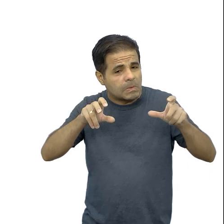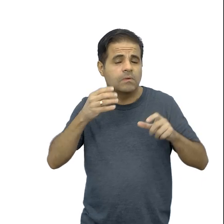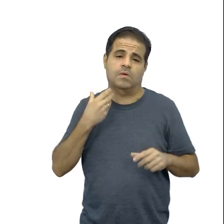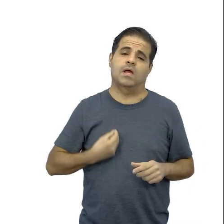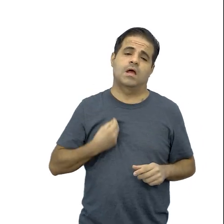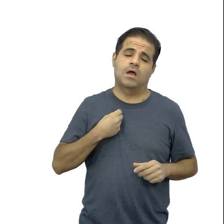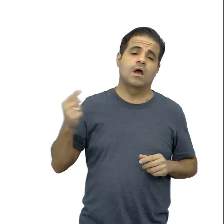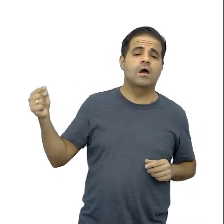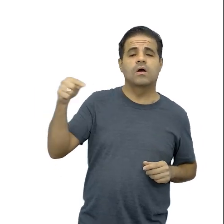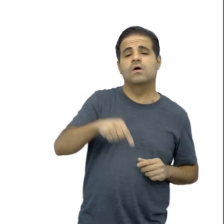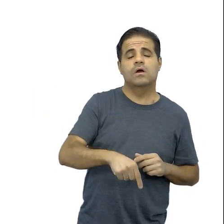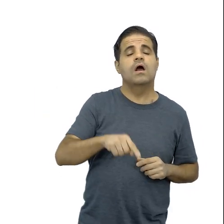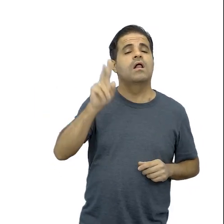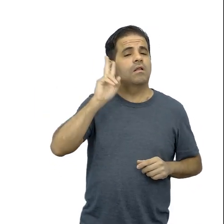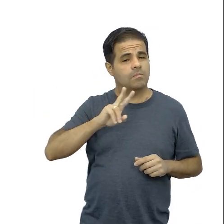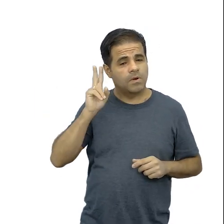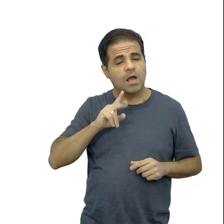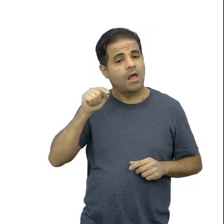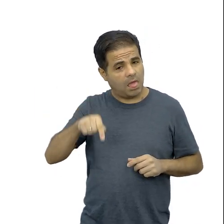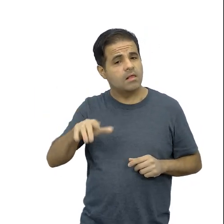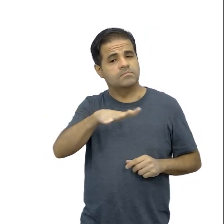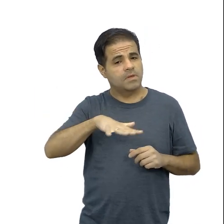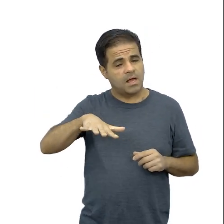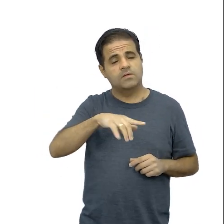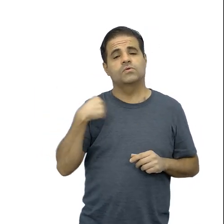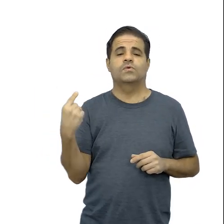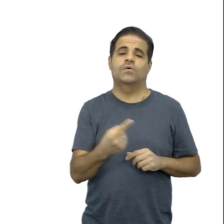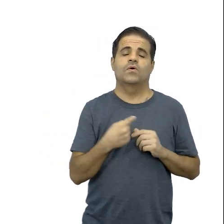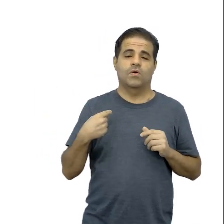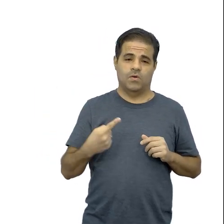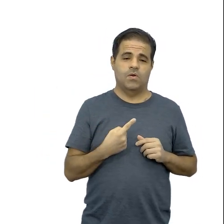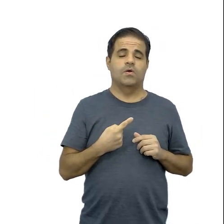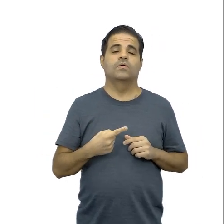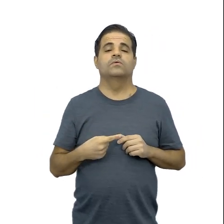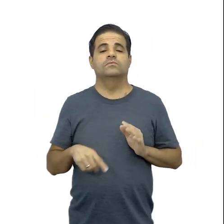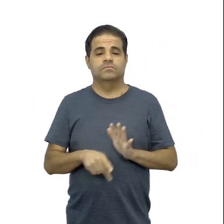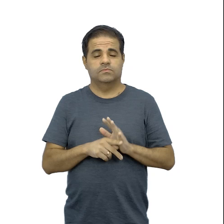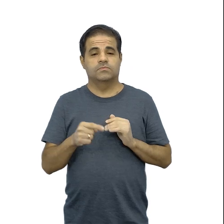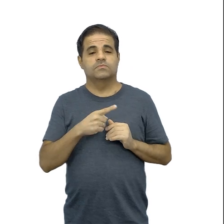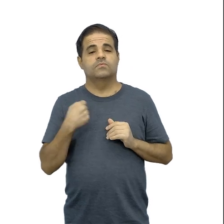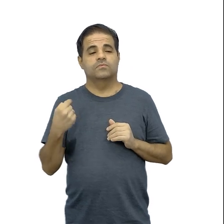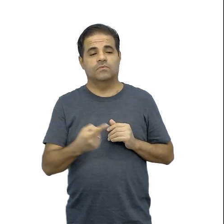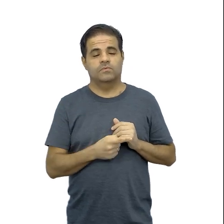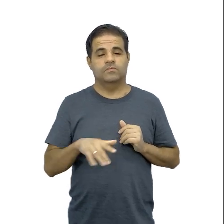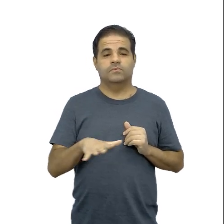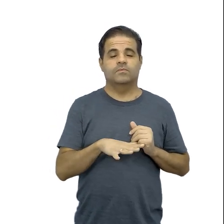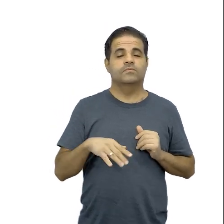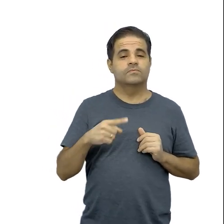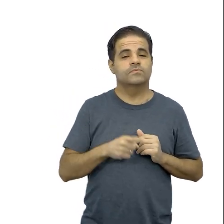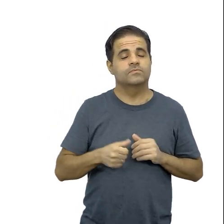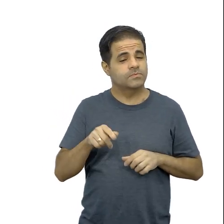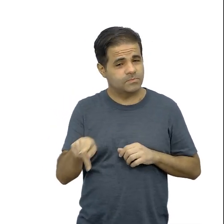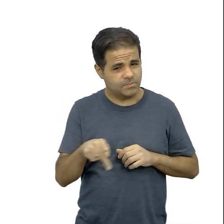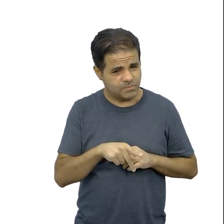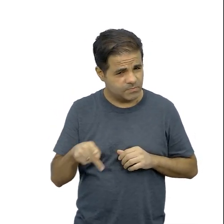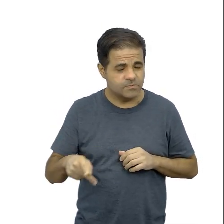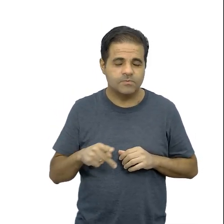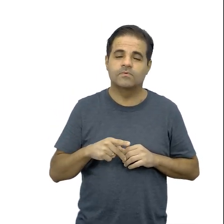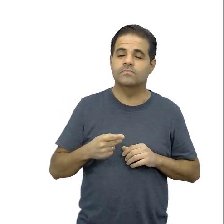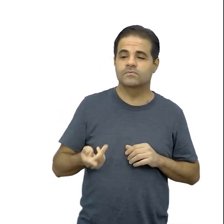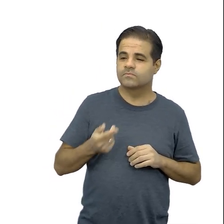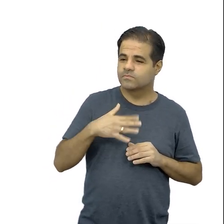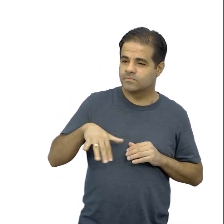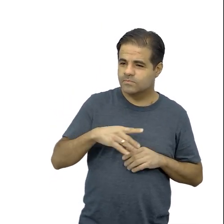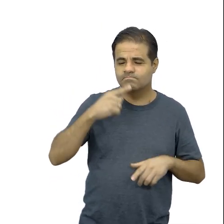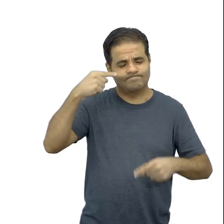aqui. E vale lembrar que esse espaço é nosso, né? Esse espaço é para nós, esse espaço é para nós professores